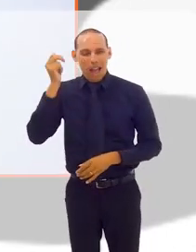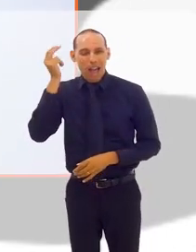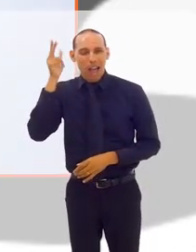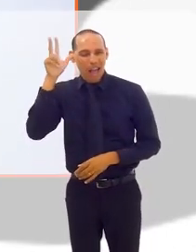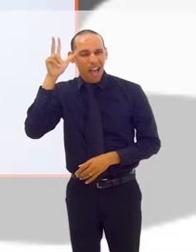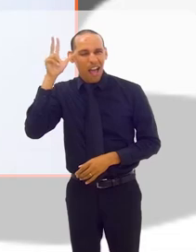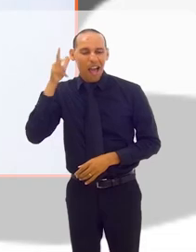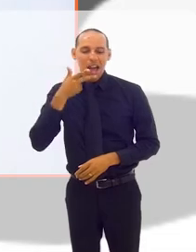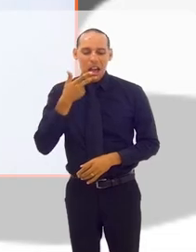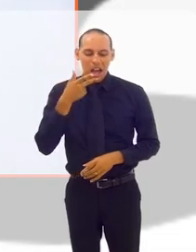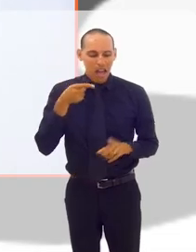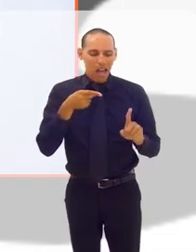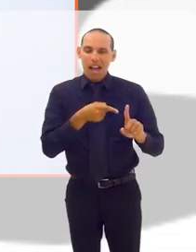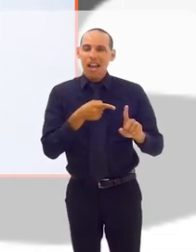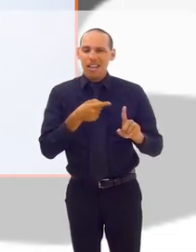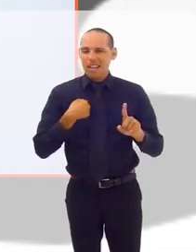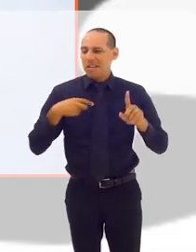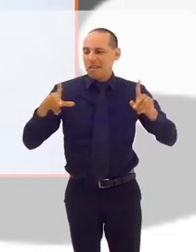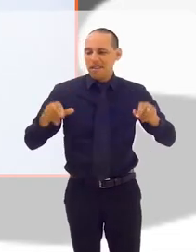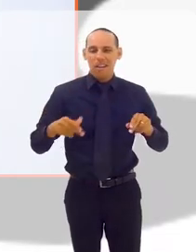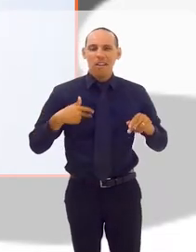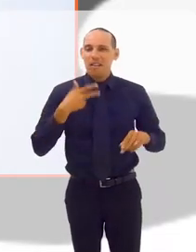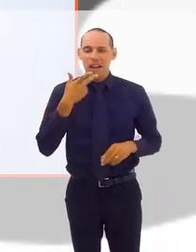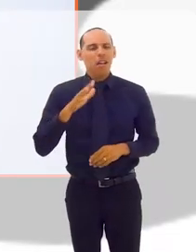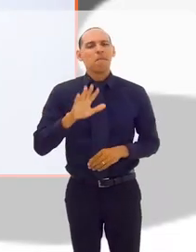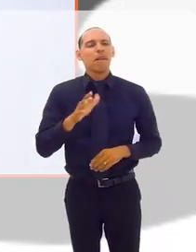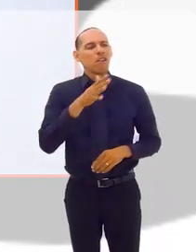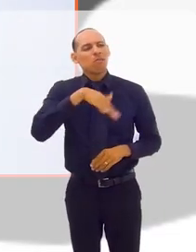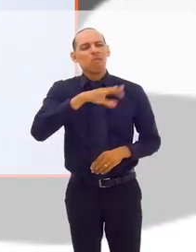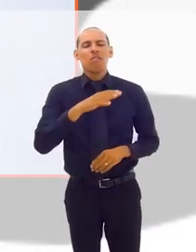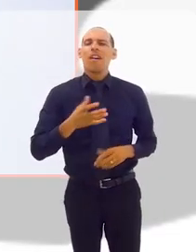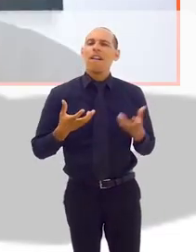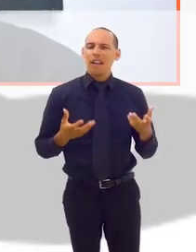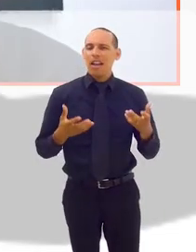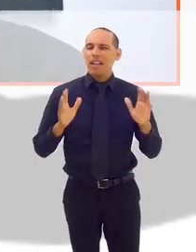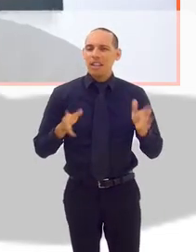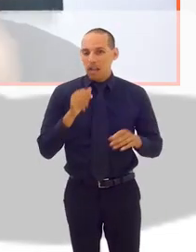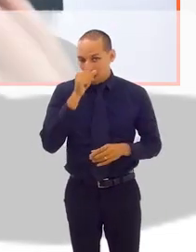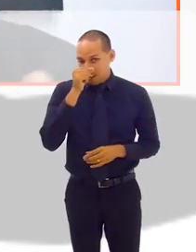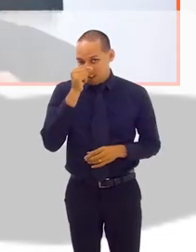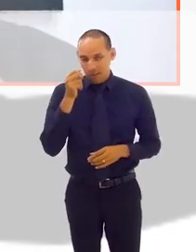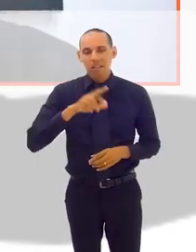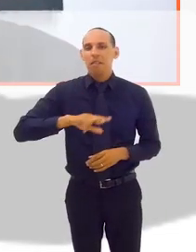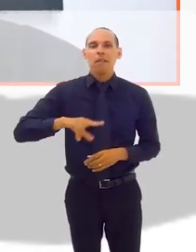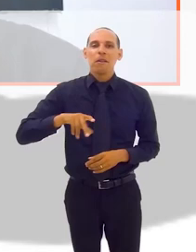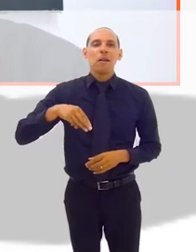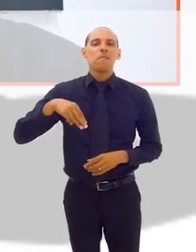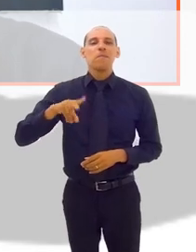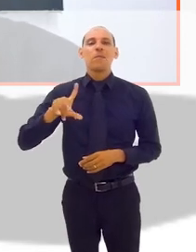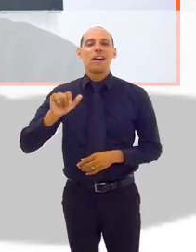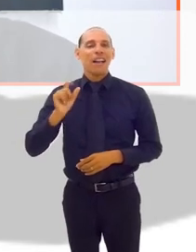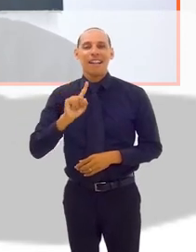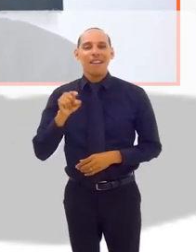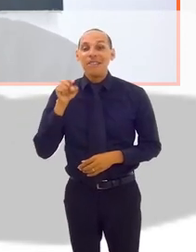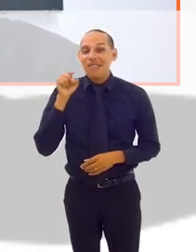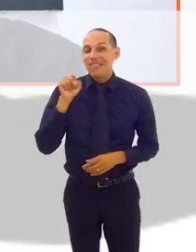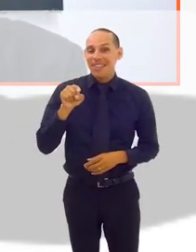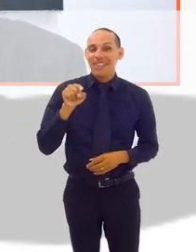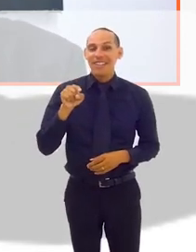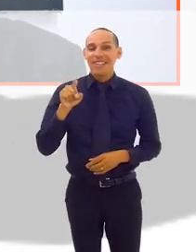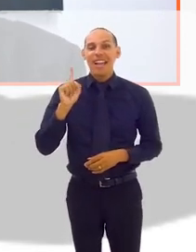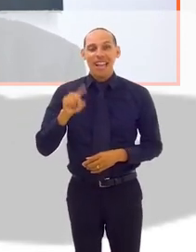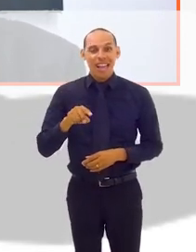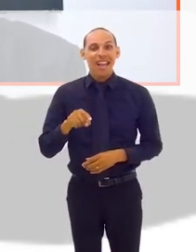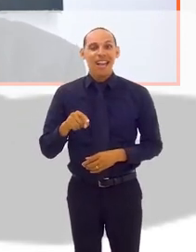estar sendo aquela mula que está falando aqui agora, mas isso já está no coração dos governantes. Não está falando, não é mula não, você inclusive